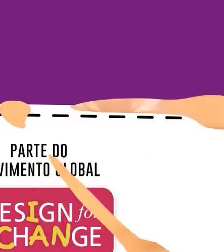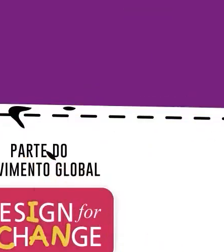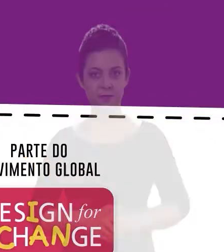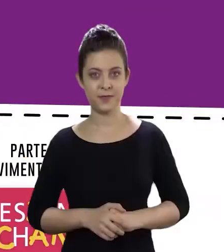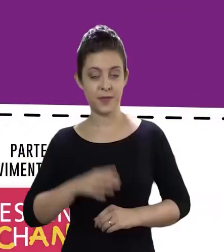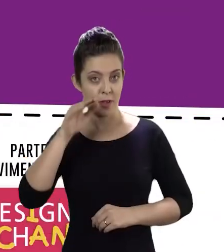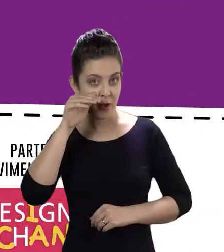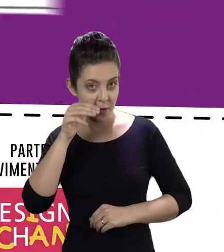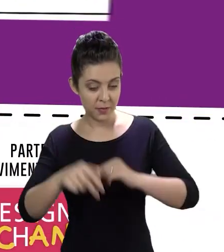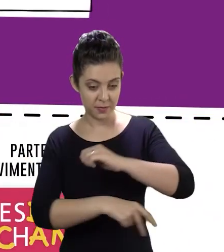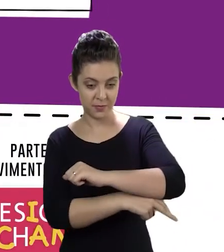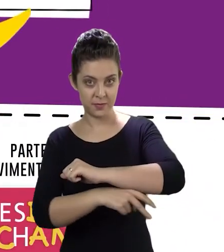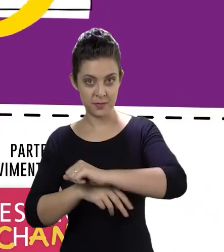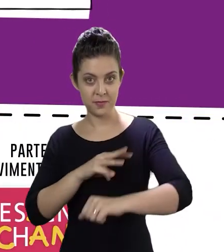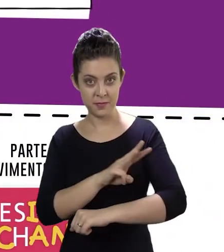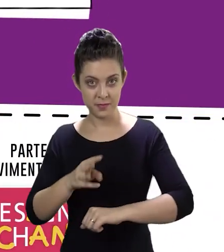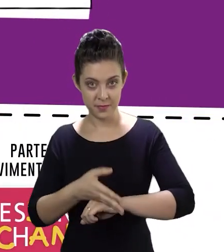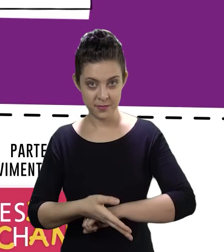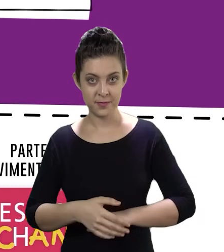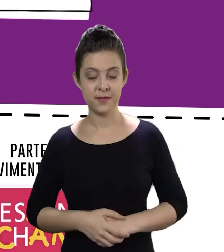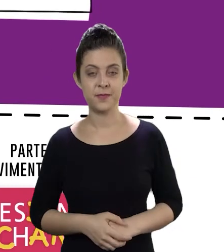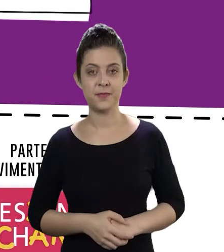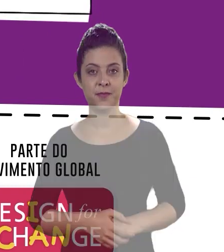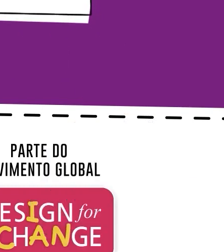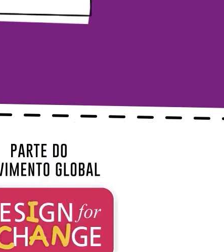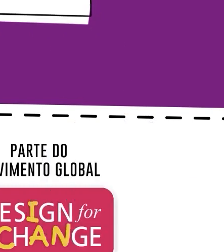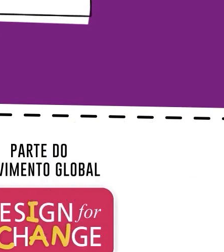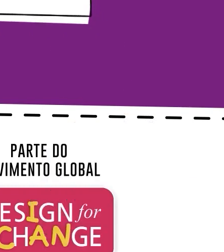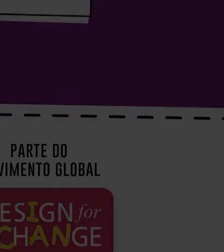Eu sei, eu posso, posso mudar, mudar minha realidade, meu mundo e meu lugar.